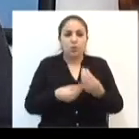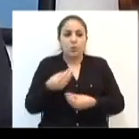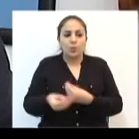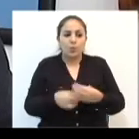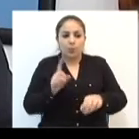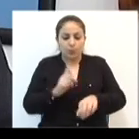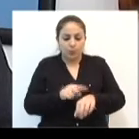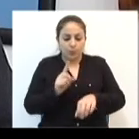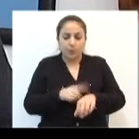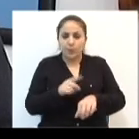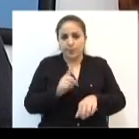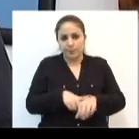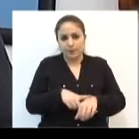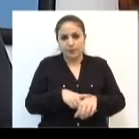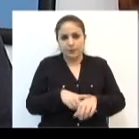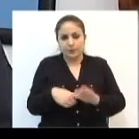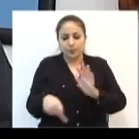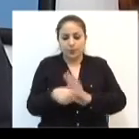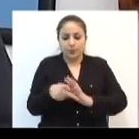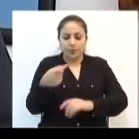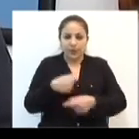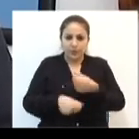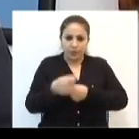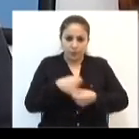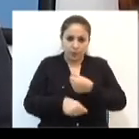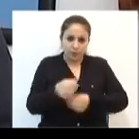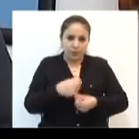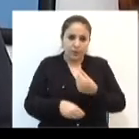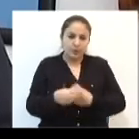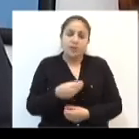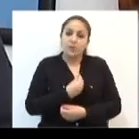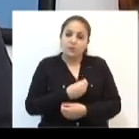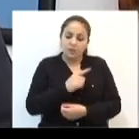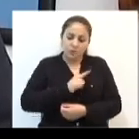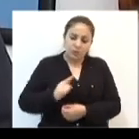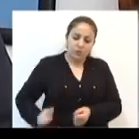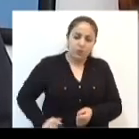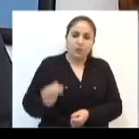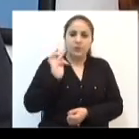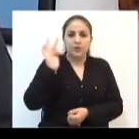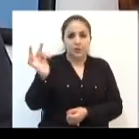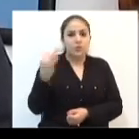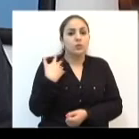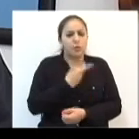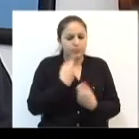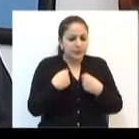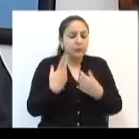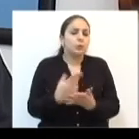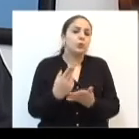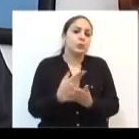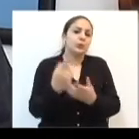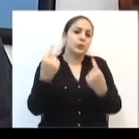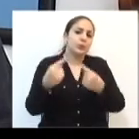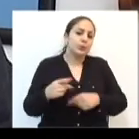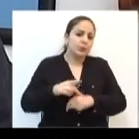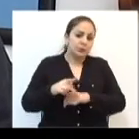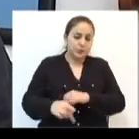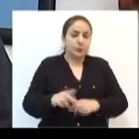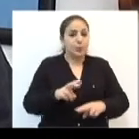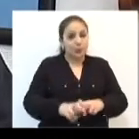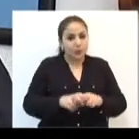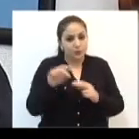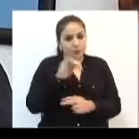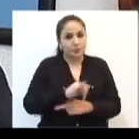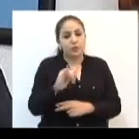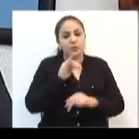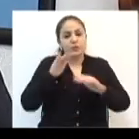momento de economicidade que vive o governo federal, nós precisamos manter essa estrutura em Passo Fundo. E por isso é